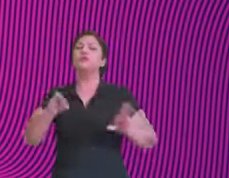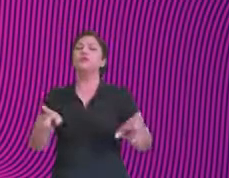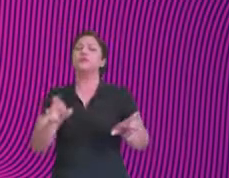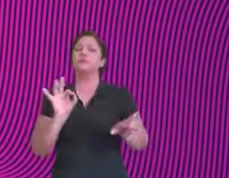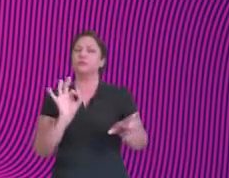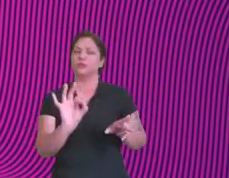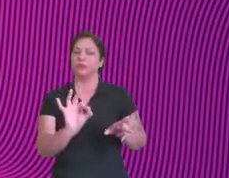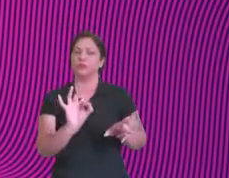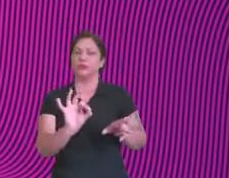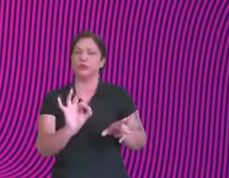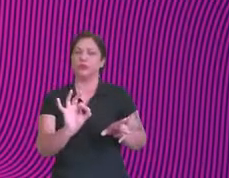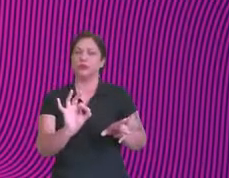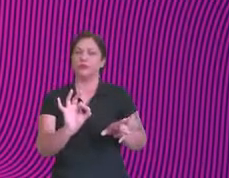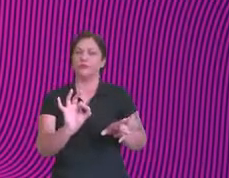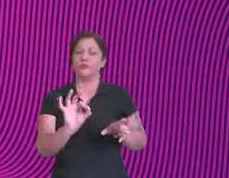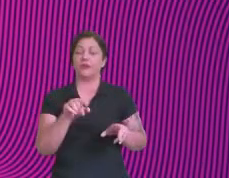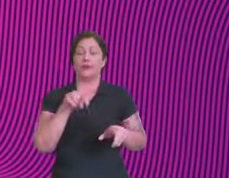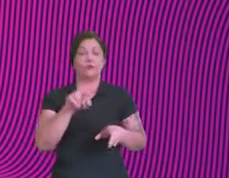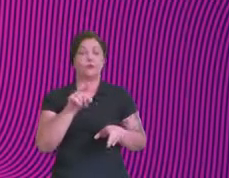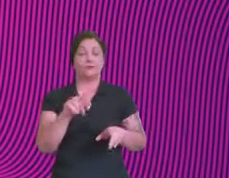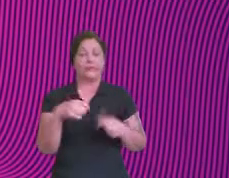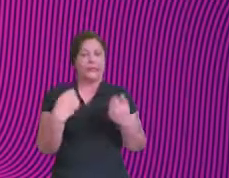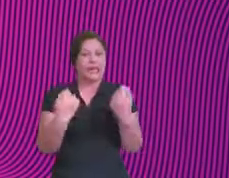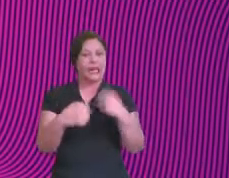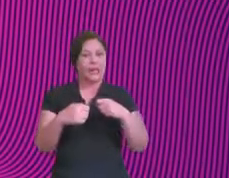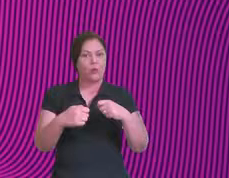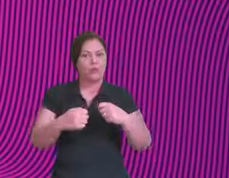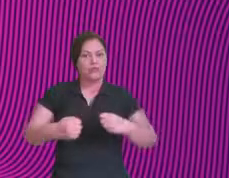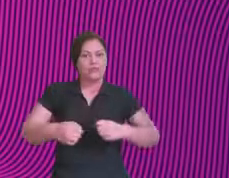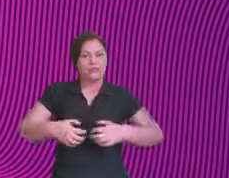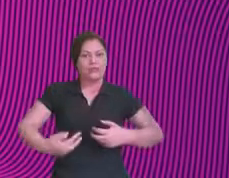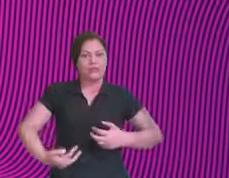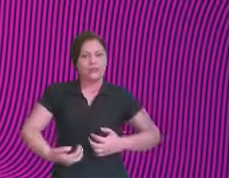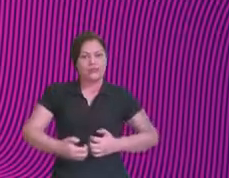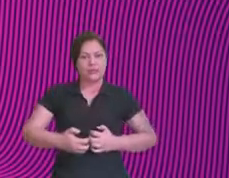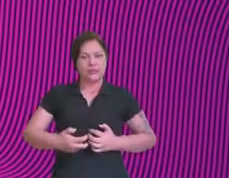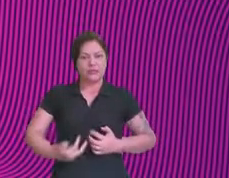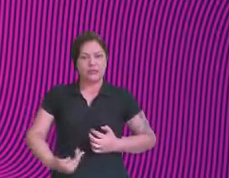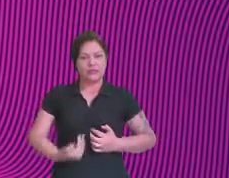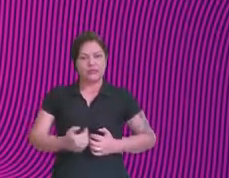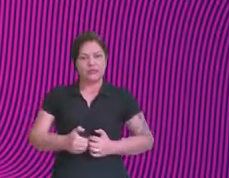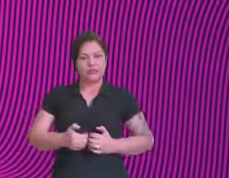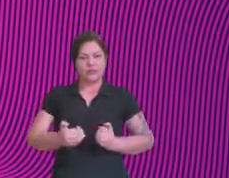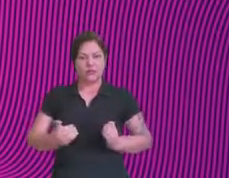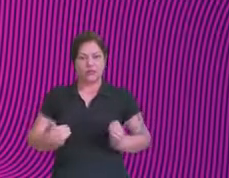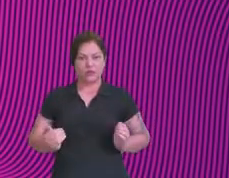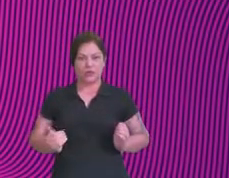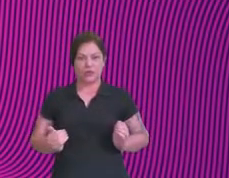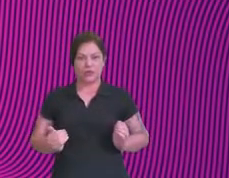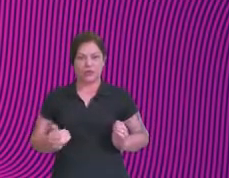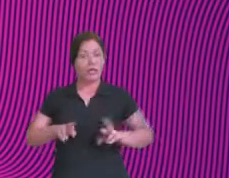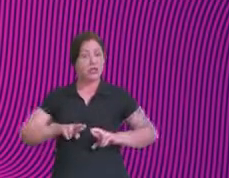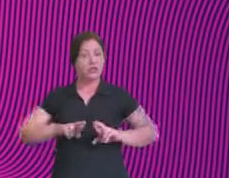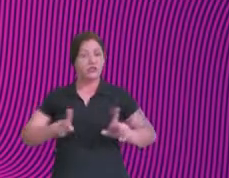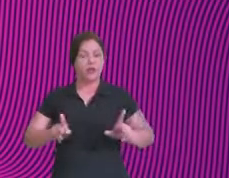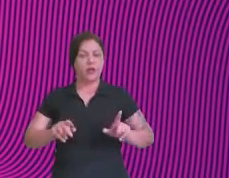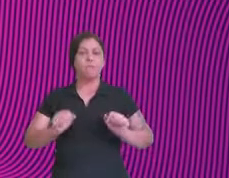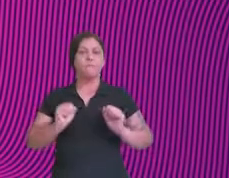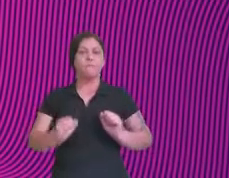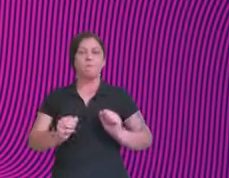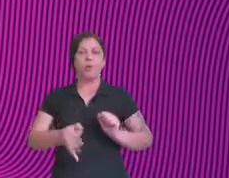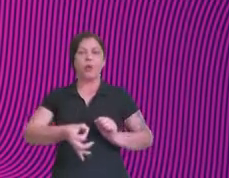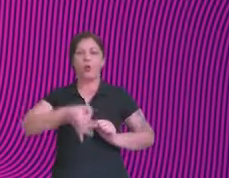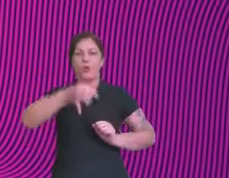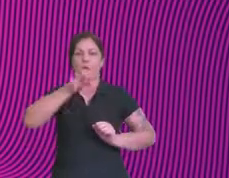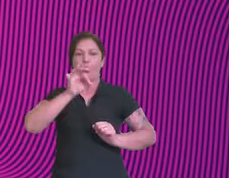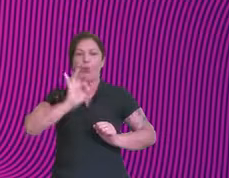o fechamento da cavidade. Então você faz a redução, acabou a cirurgia, você coloca 2 tubos, como a gente mostrou, nos flancos,